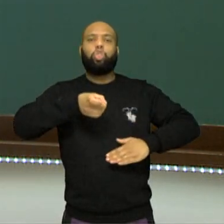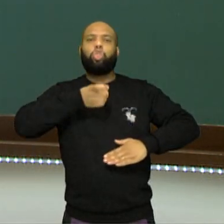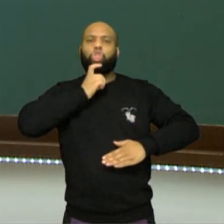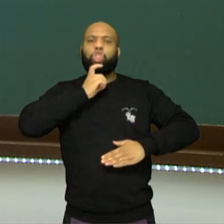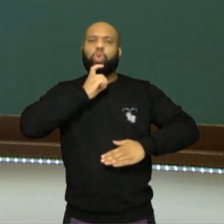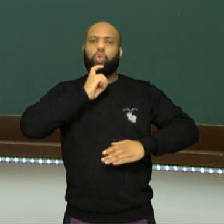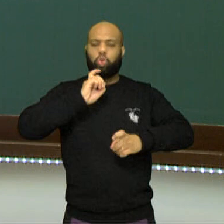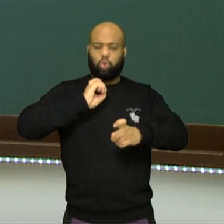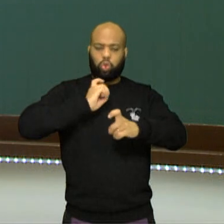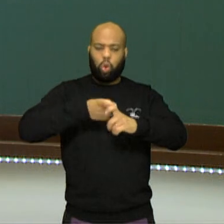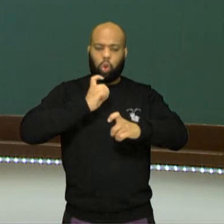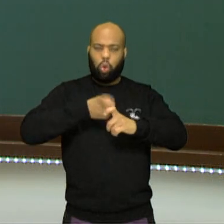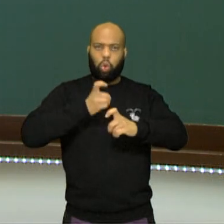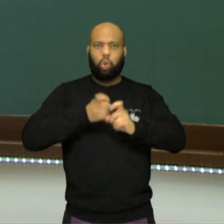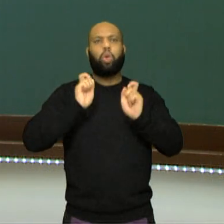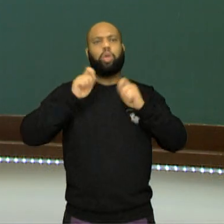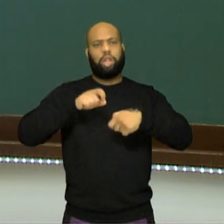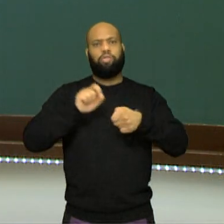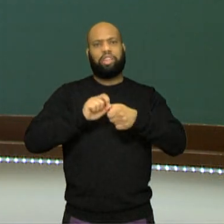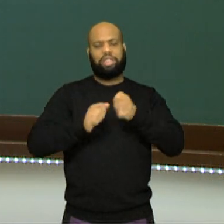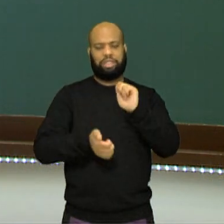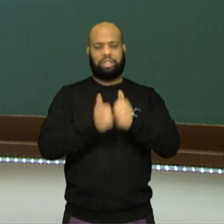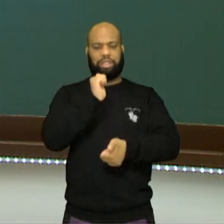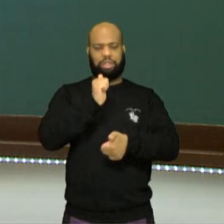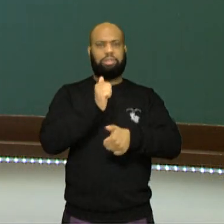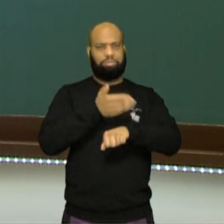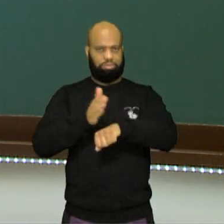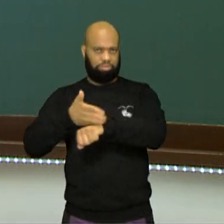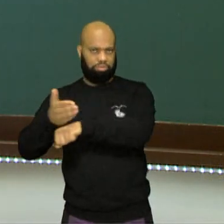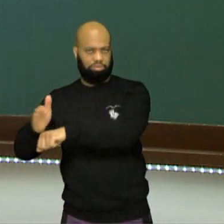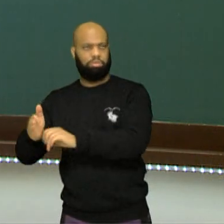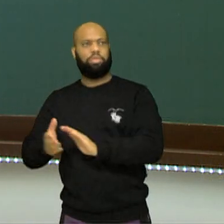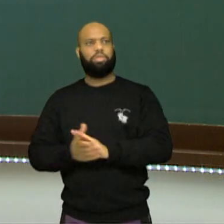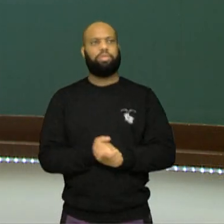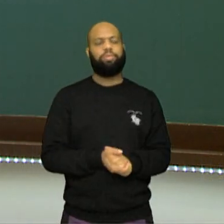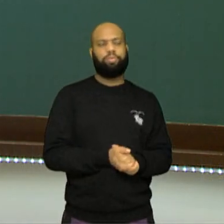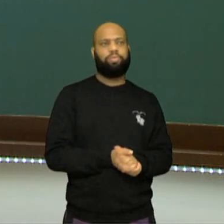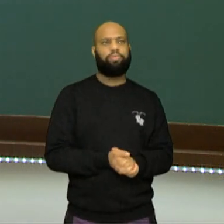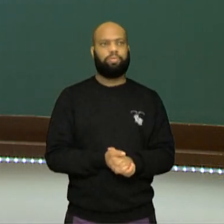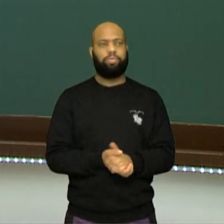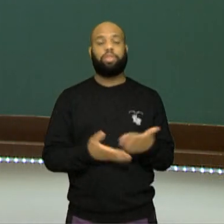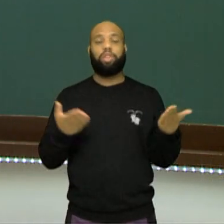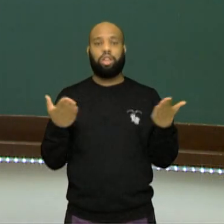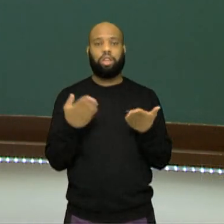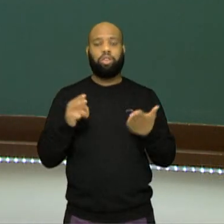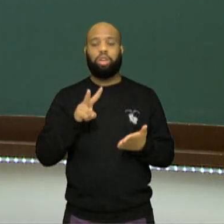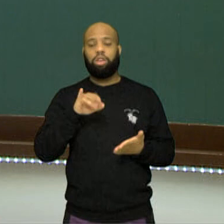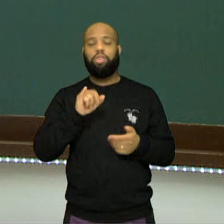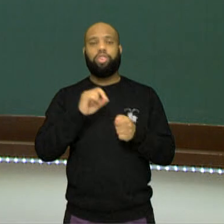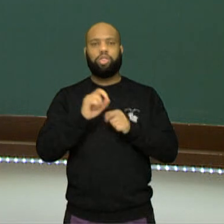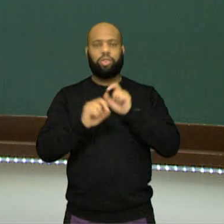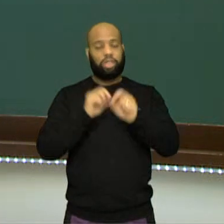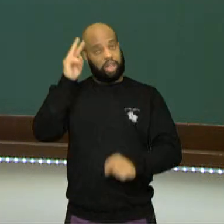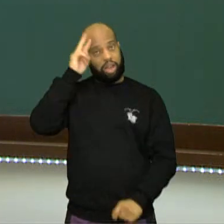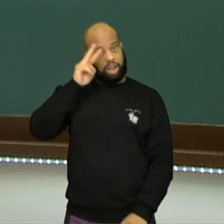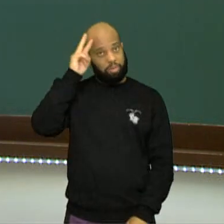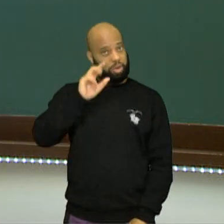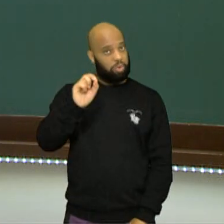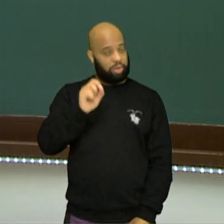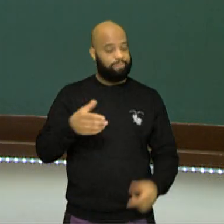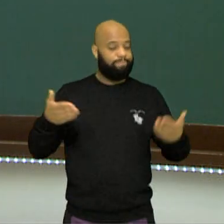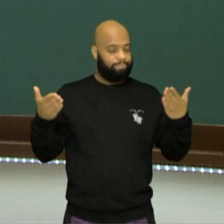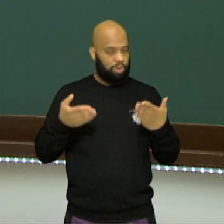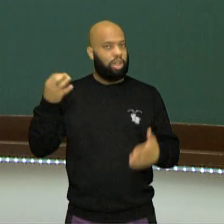poder fazer a patinação. Ok? Beleza? Bora lembrar aqui o presente